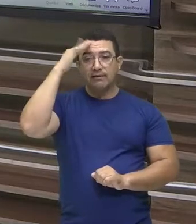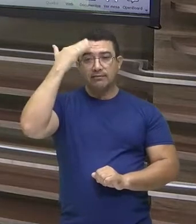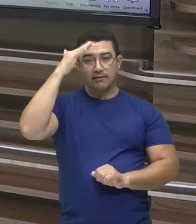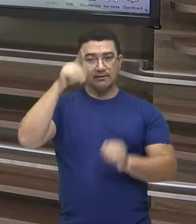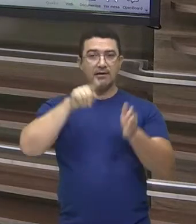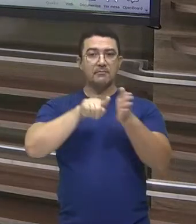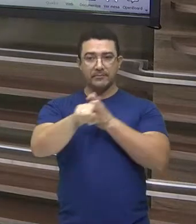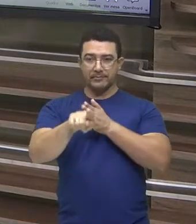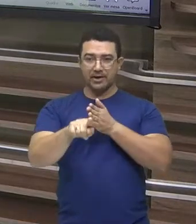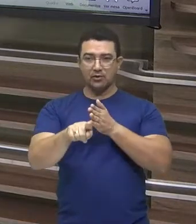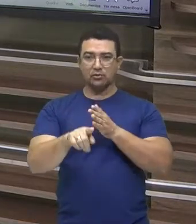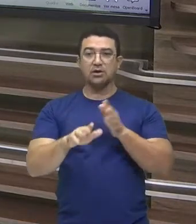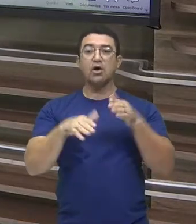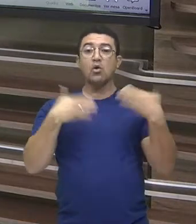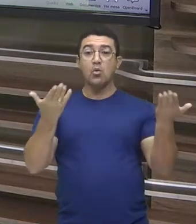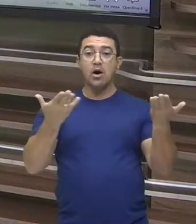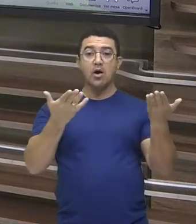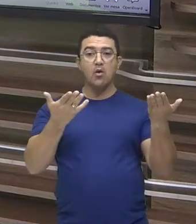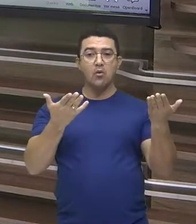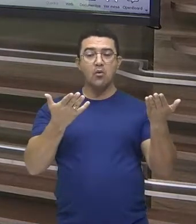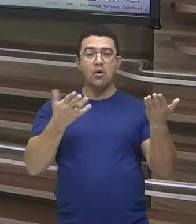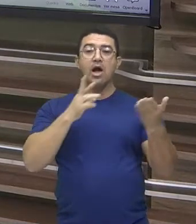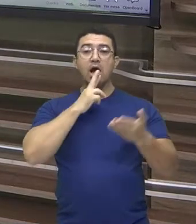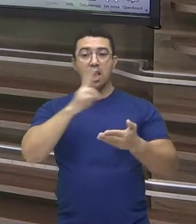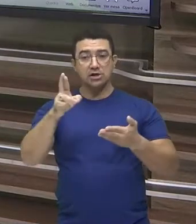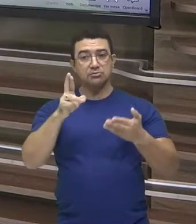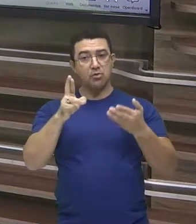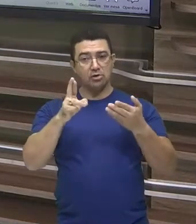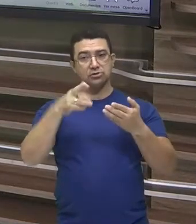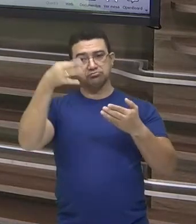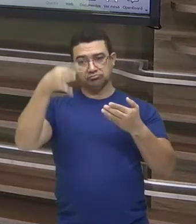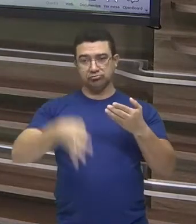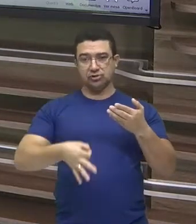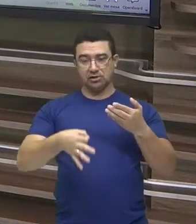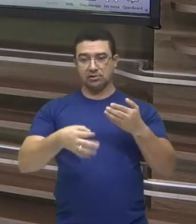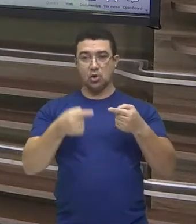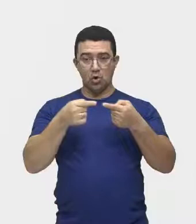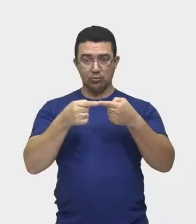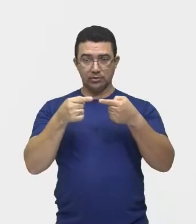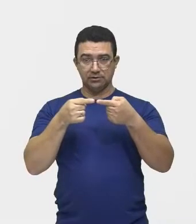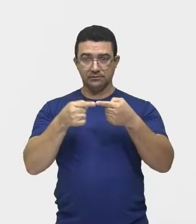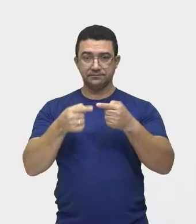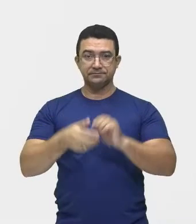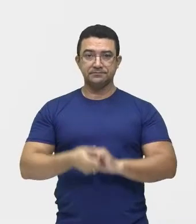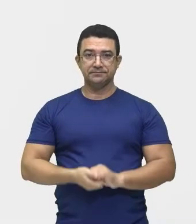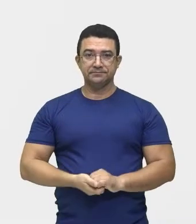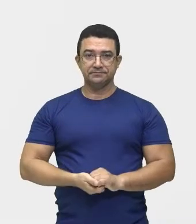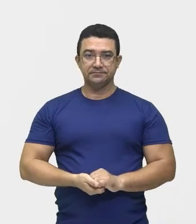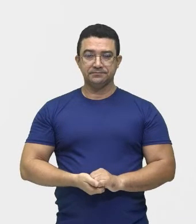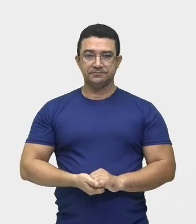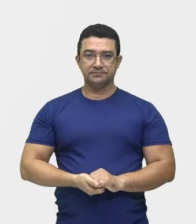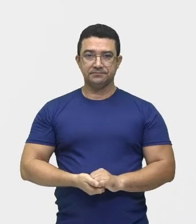mais, qual é a alternativa que mais se apresenta correta. Gabarito para a gente.